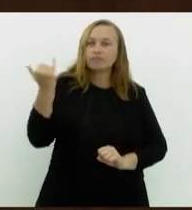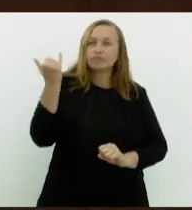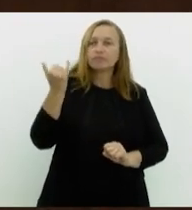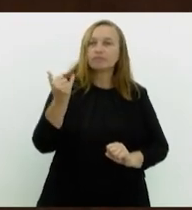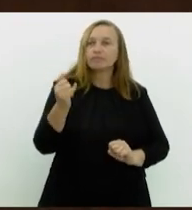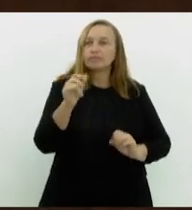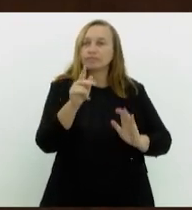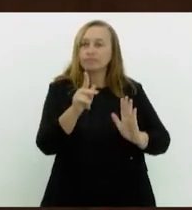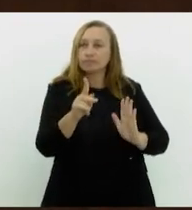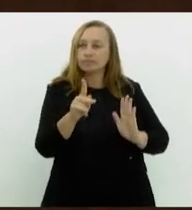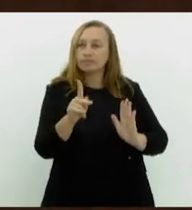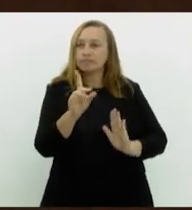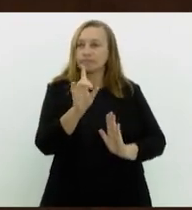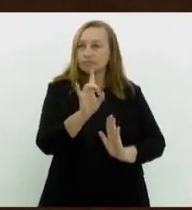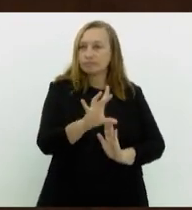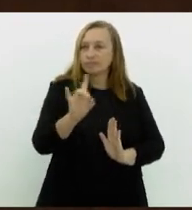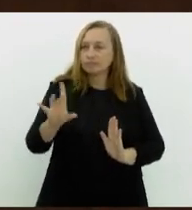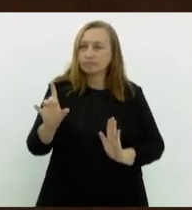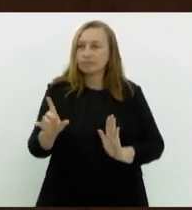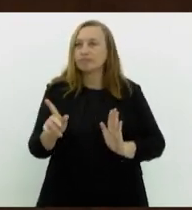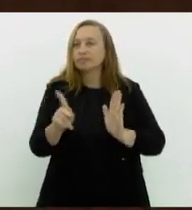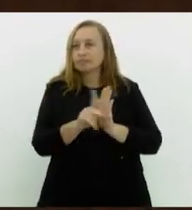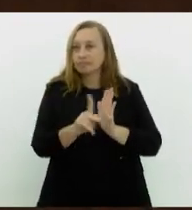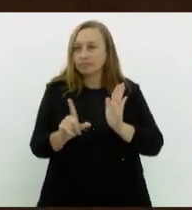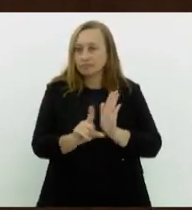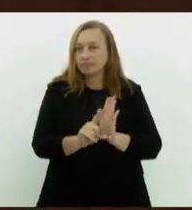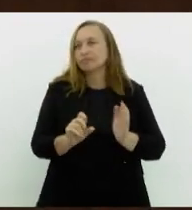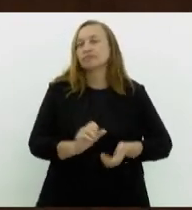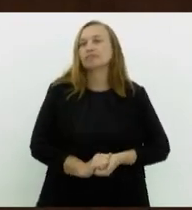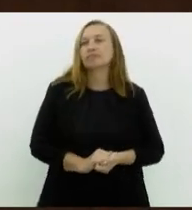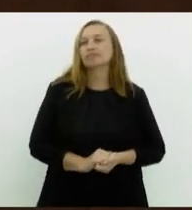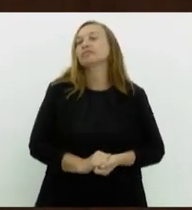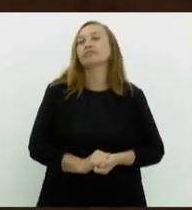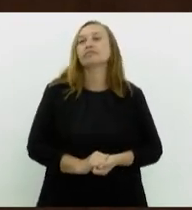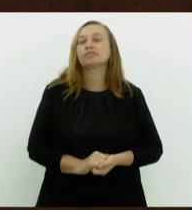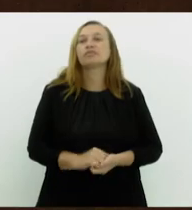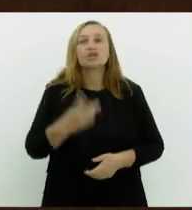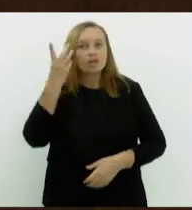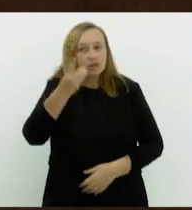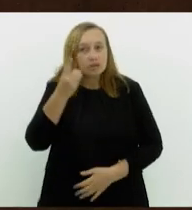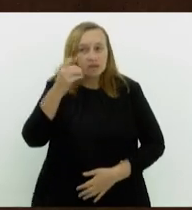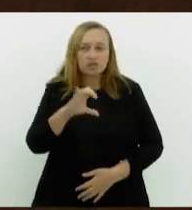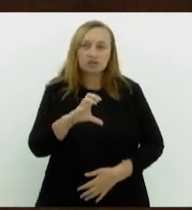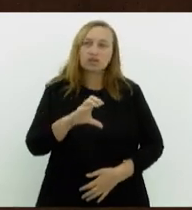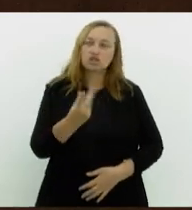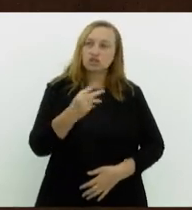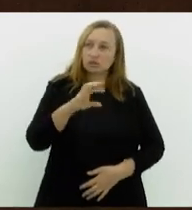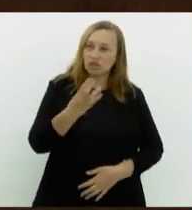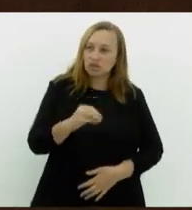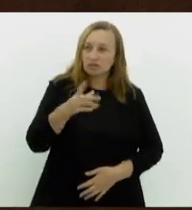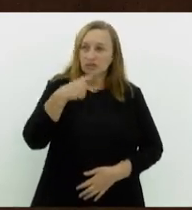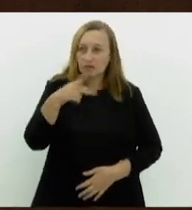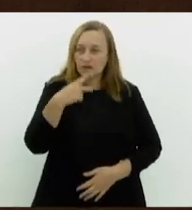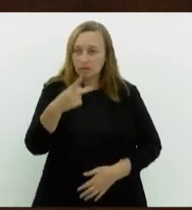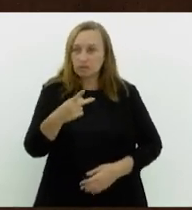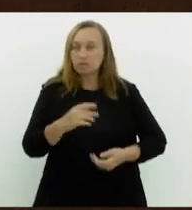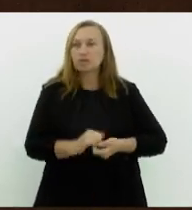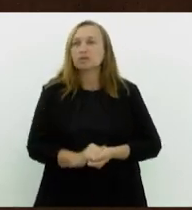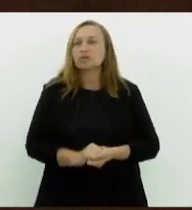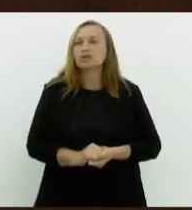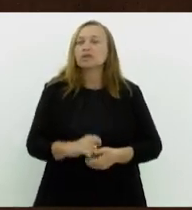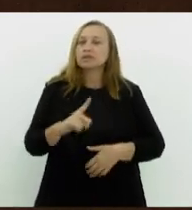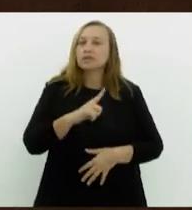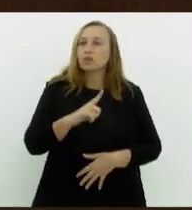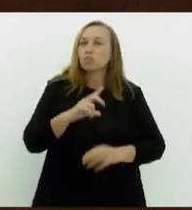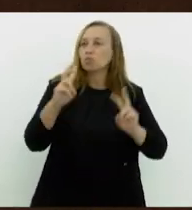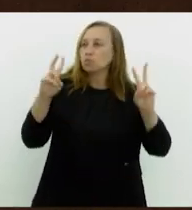projeto e acelerar o trâmite legislativo de cada um deles. Como o deputado Chico Machado levantou muito bem pós-audiência, a gente tem um